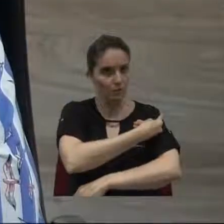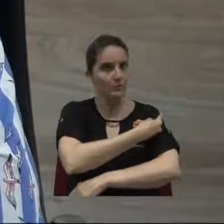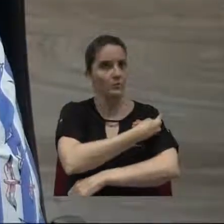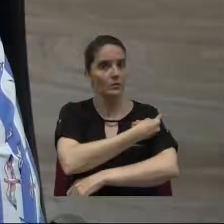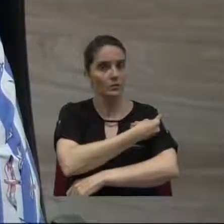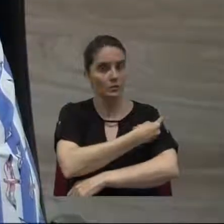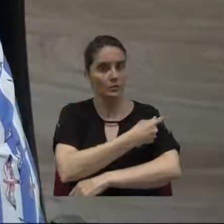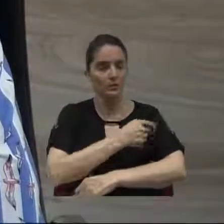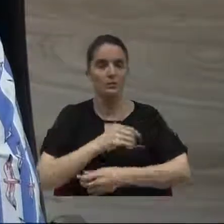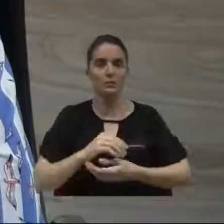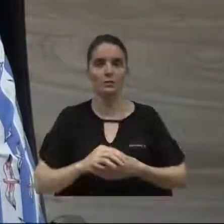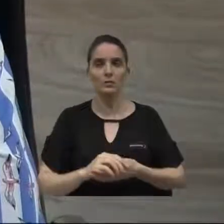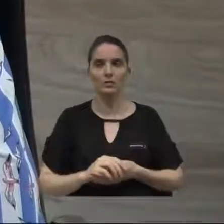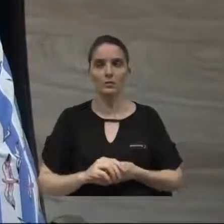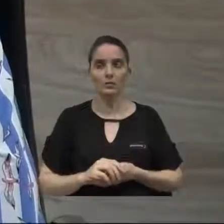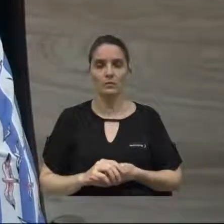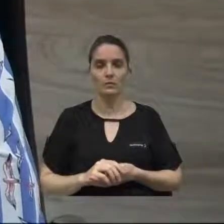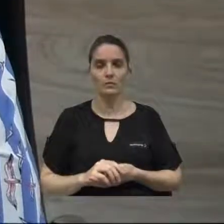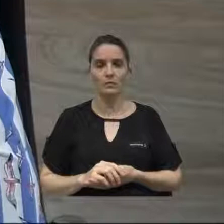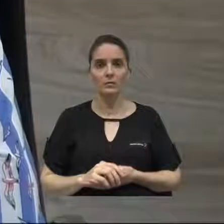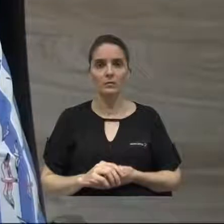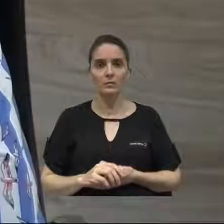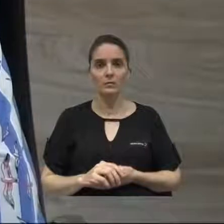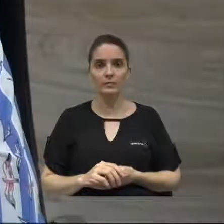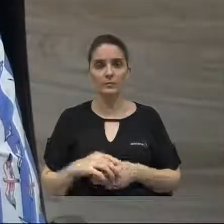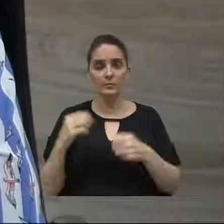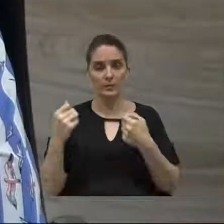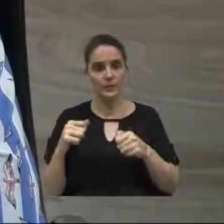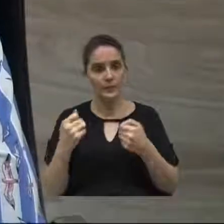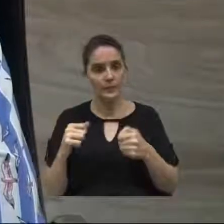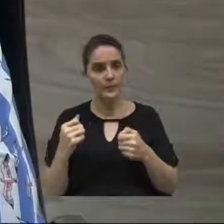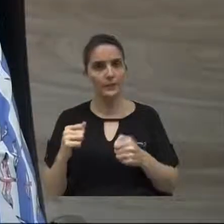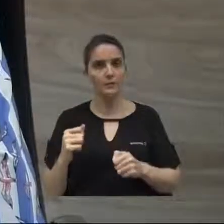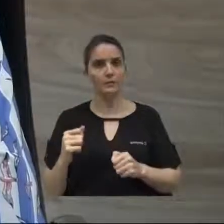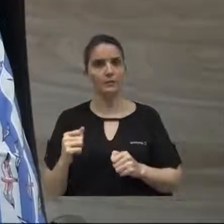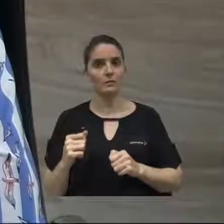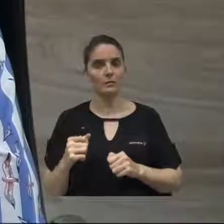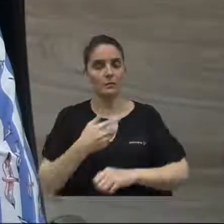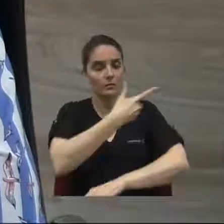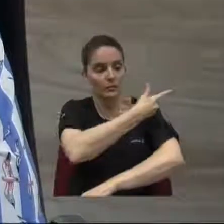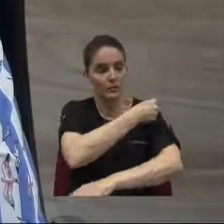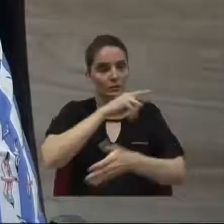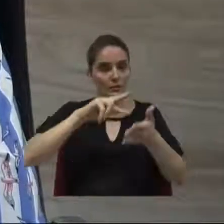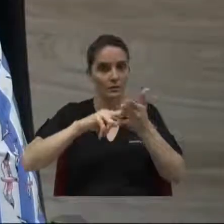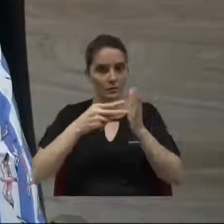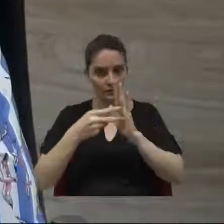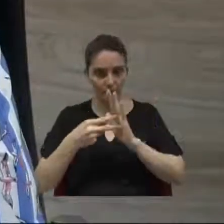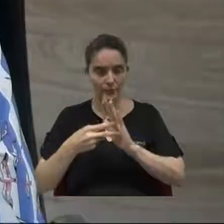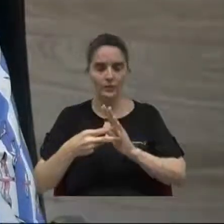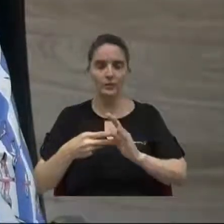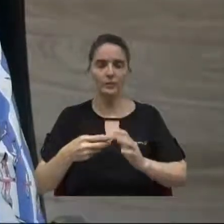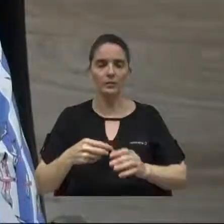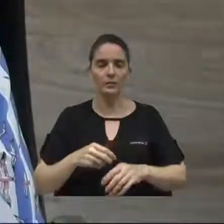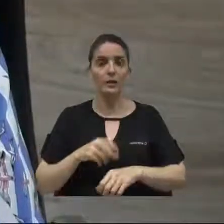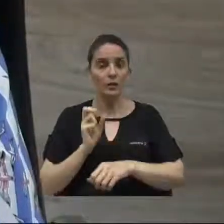em contato com aquele, né, com aquele organismo, com aquela bactéria, né, com aquela coisa, o seu